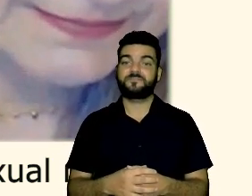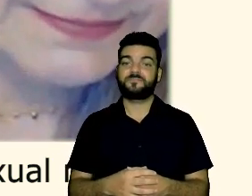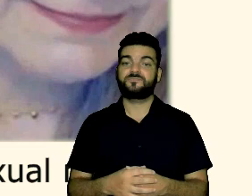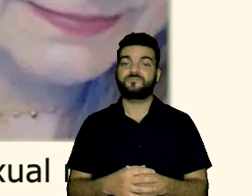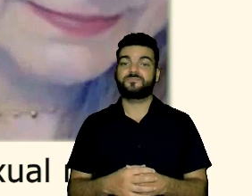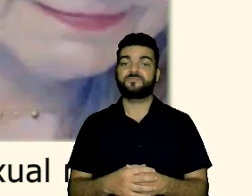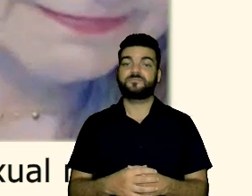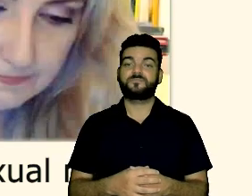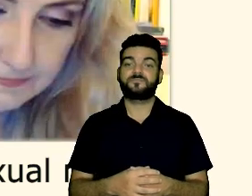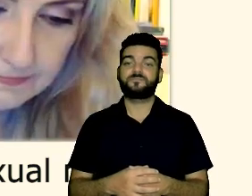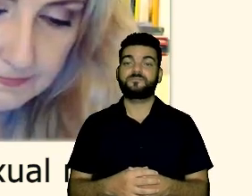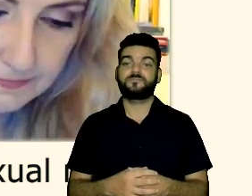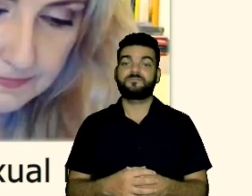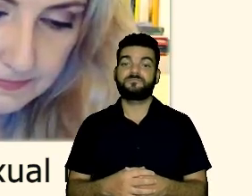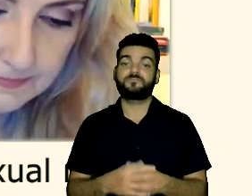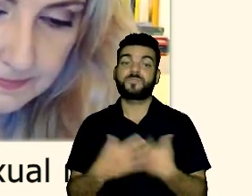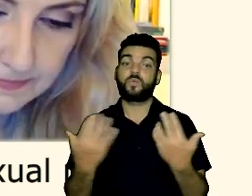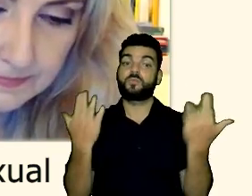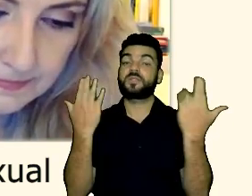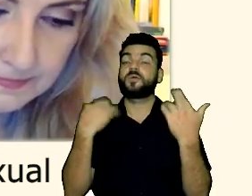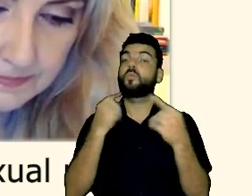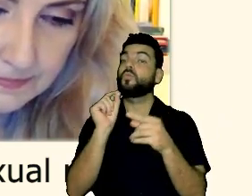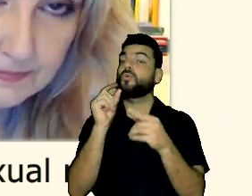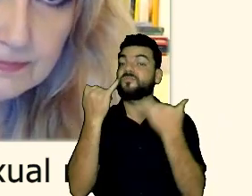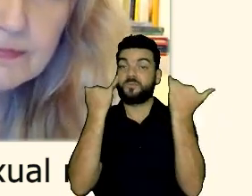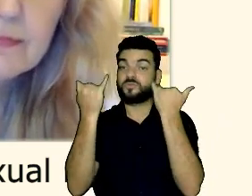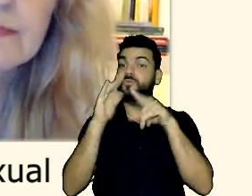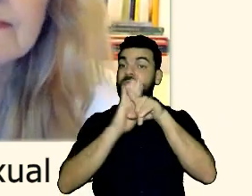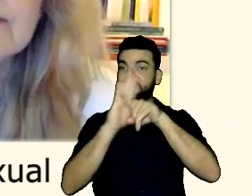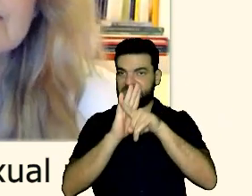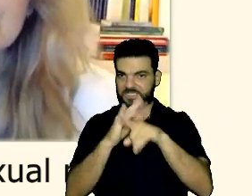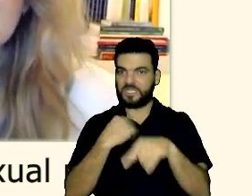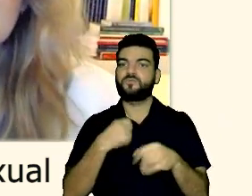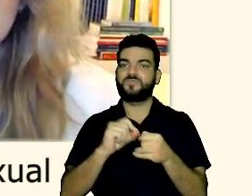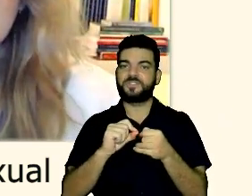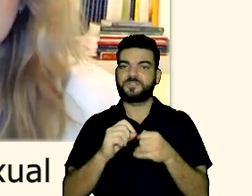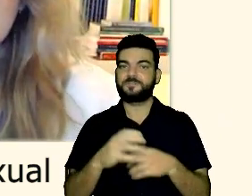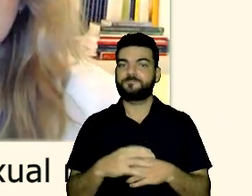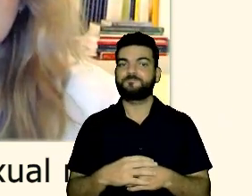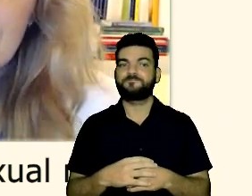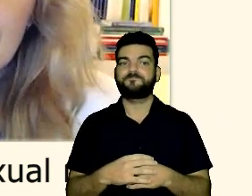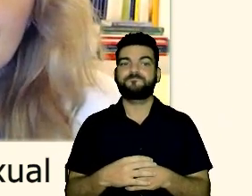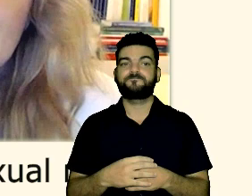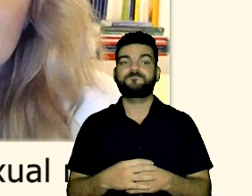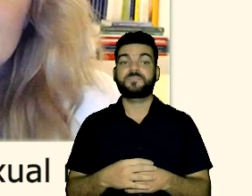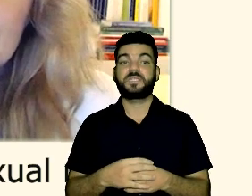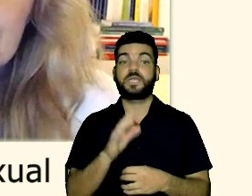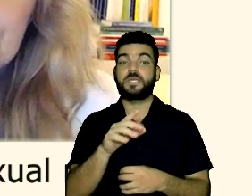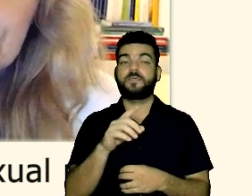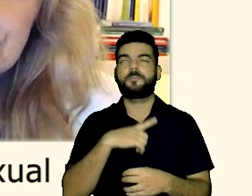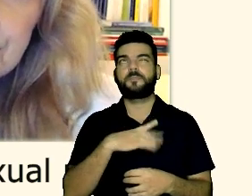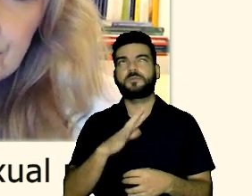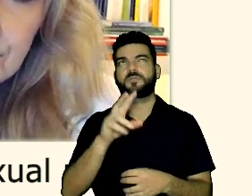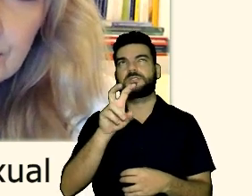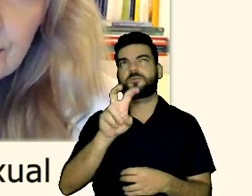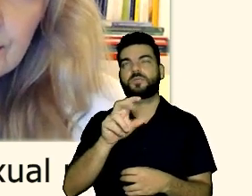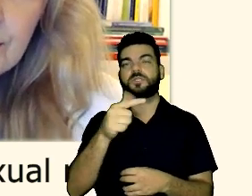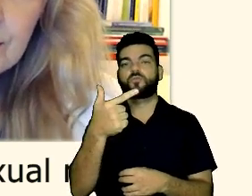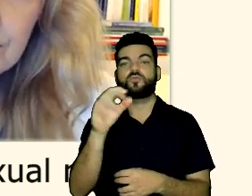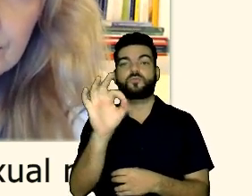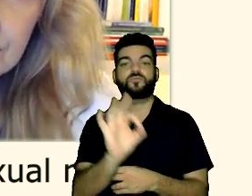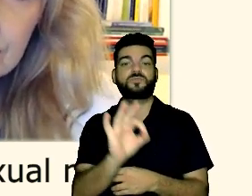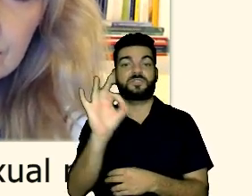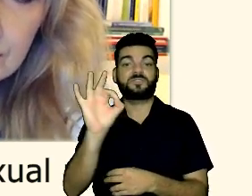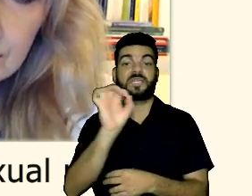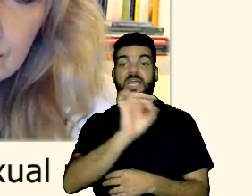Então, eu vou trazer um pouquinho de um dado da pesquisa sobre assédio, né? E que nessa